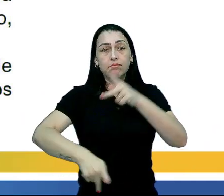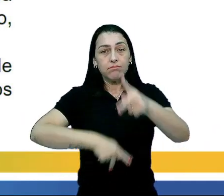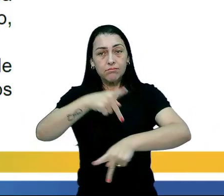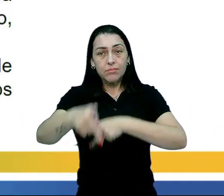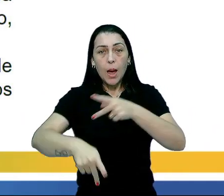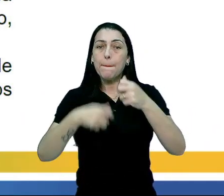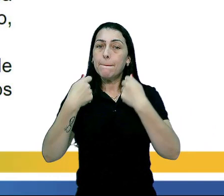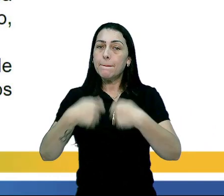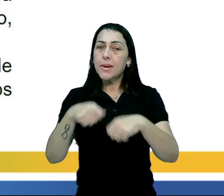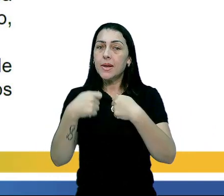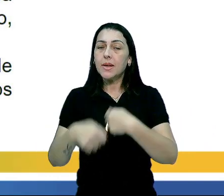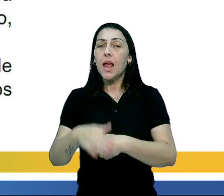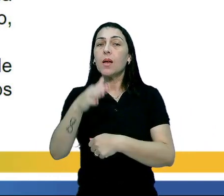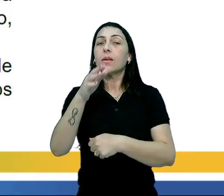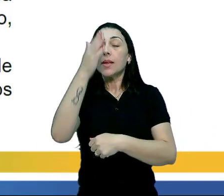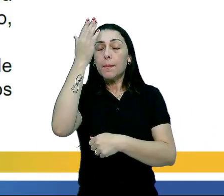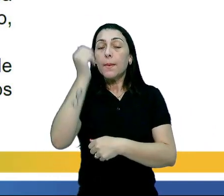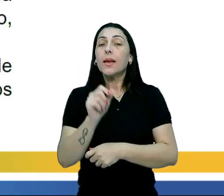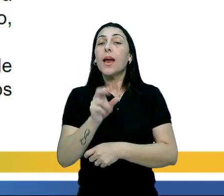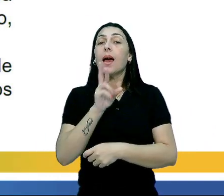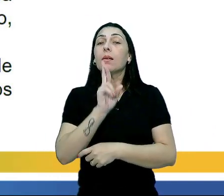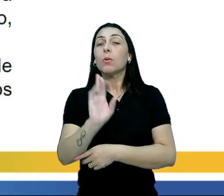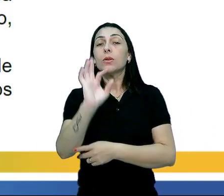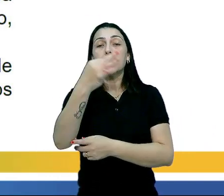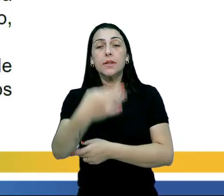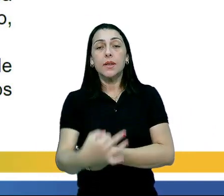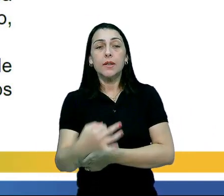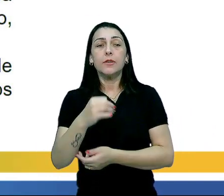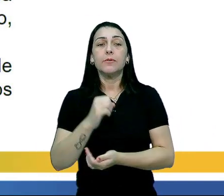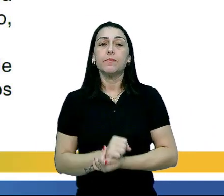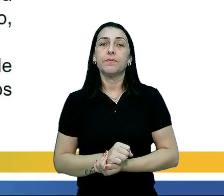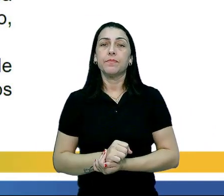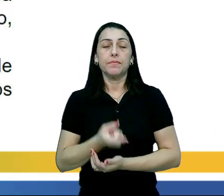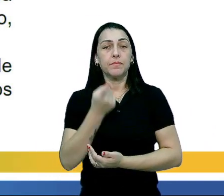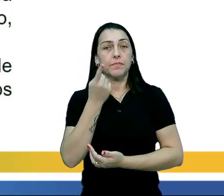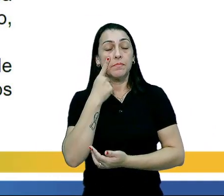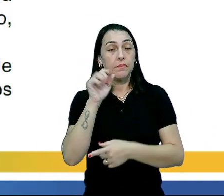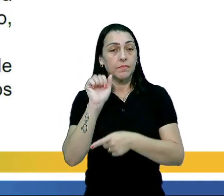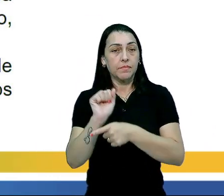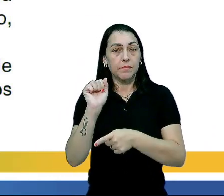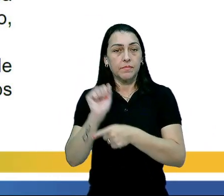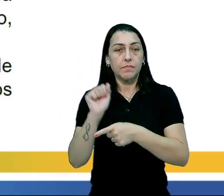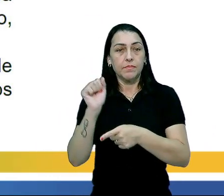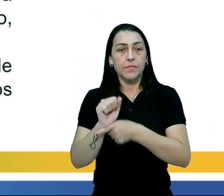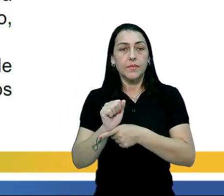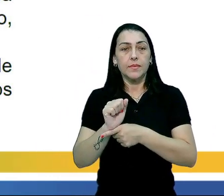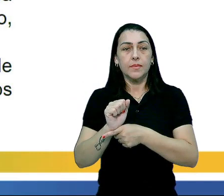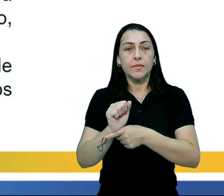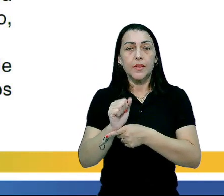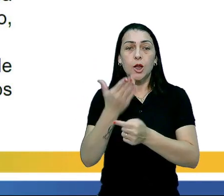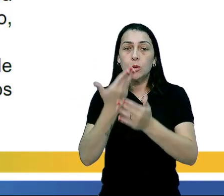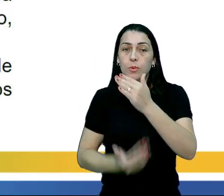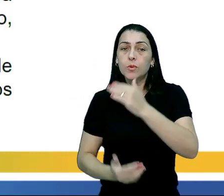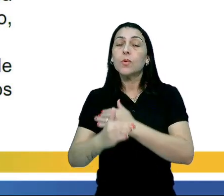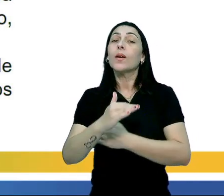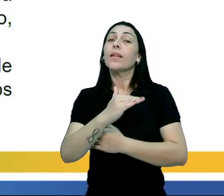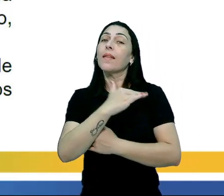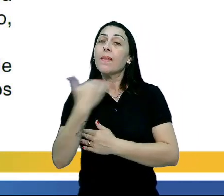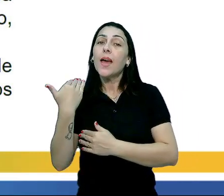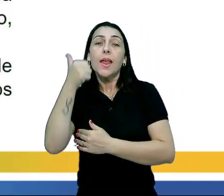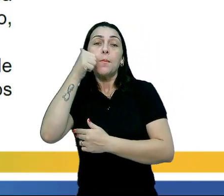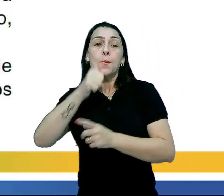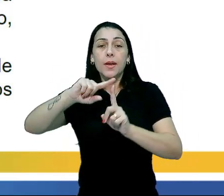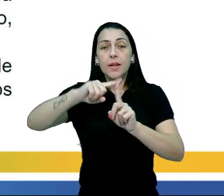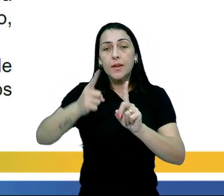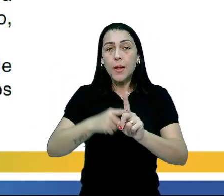brasileira, precisamos assinalar a opção correta. Vamos para a letra A. A queda na taxa de